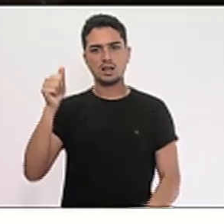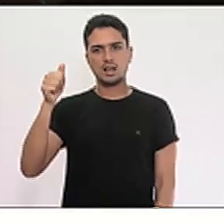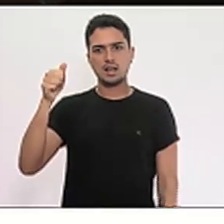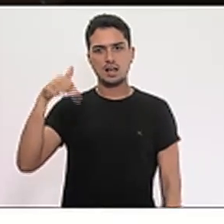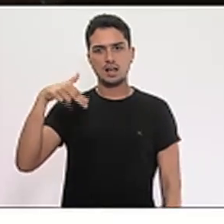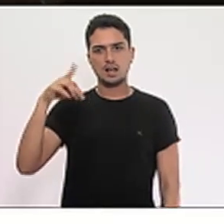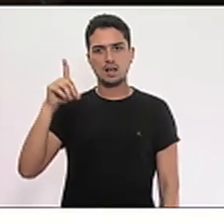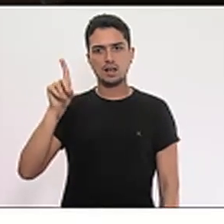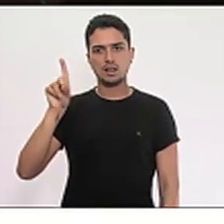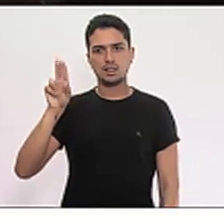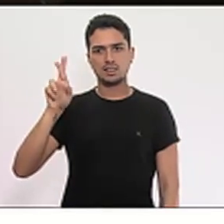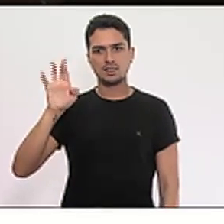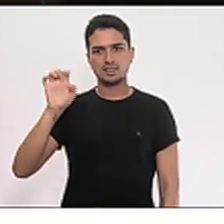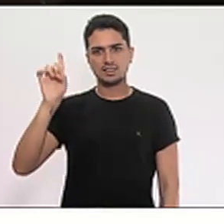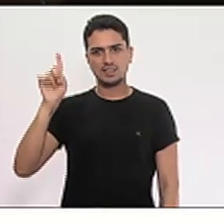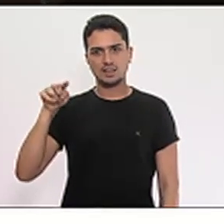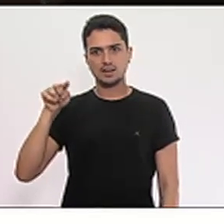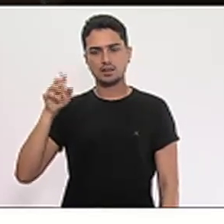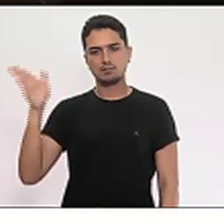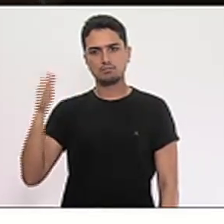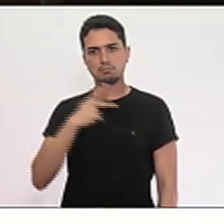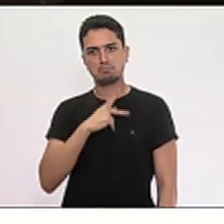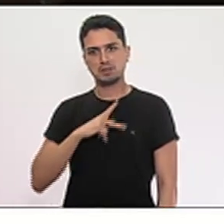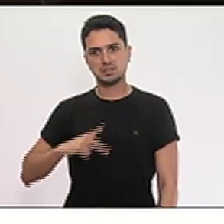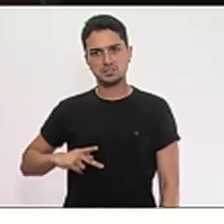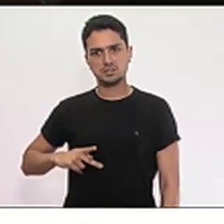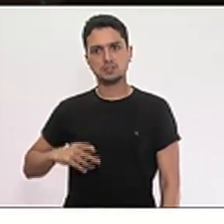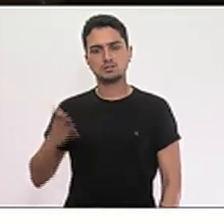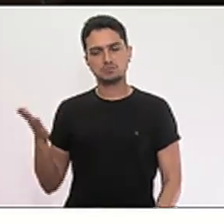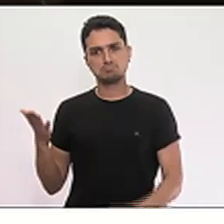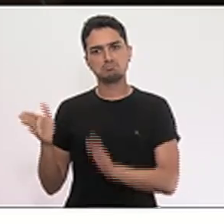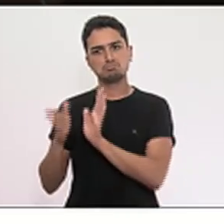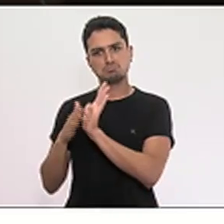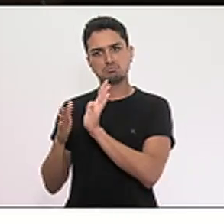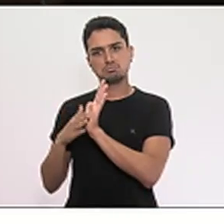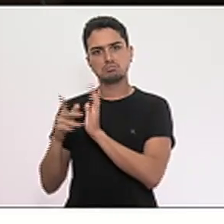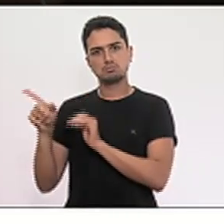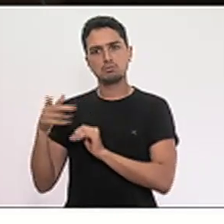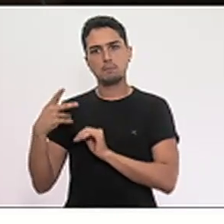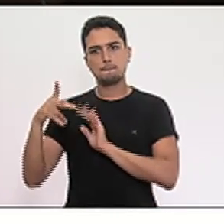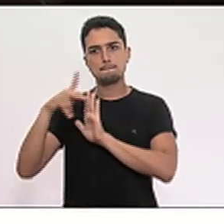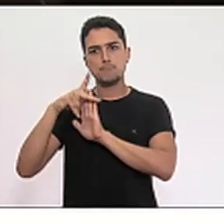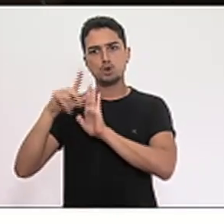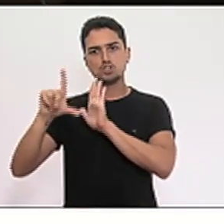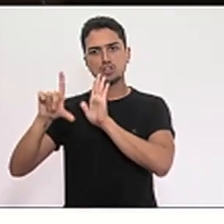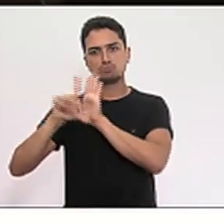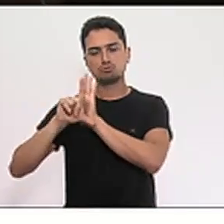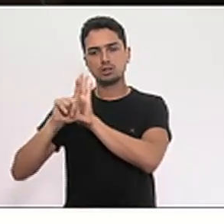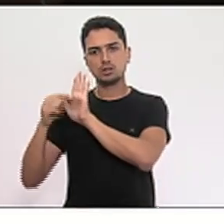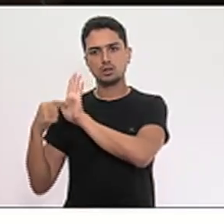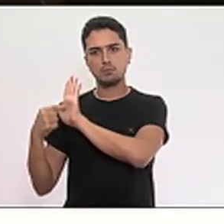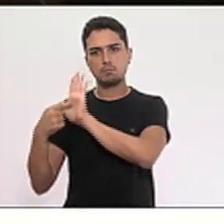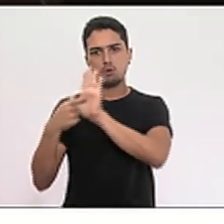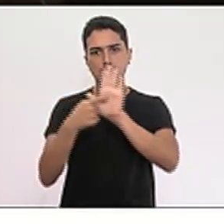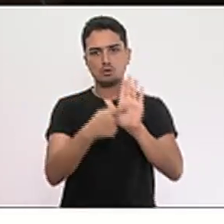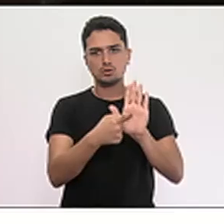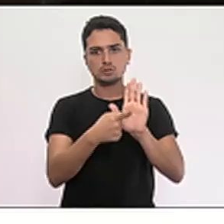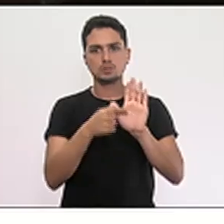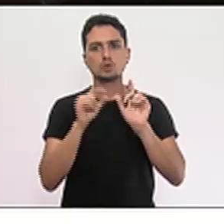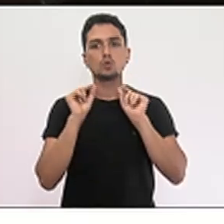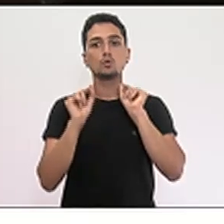Siciliano, e ele agora apresenta um projeto de lei em que a